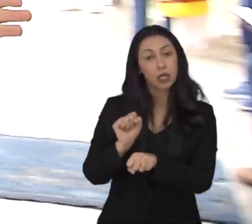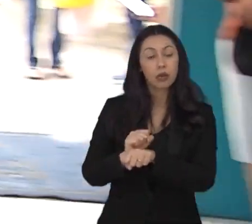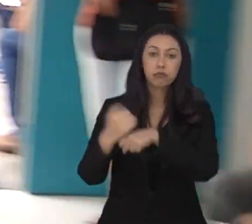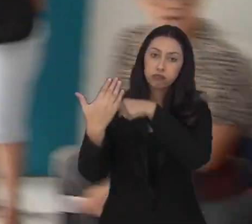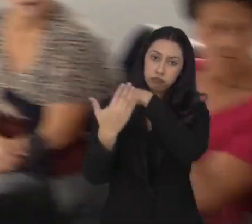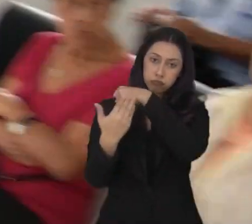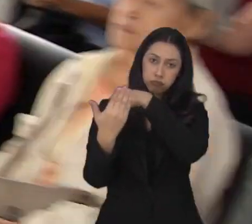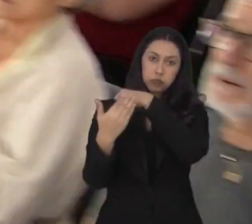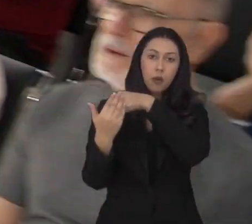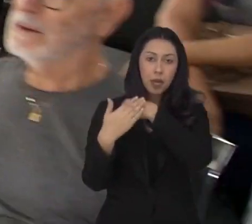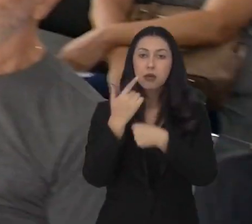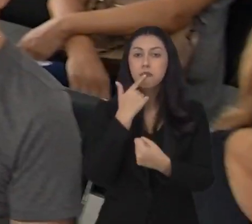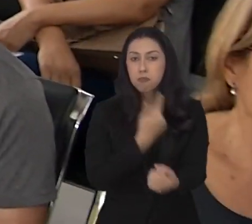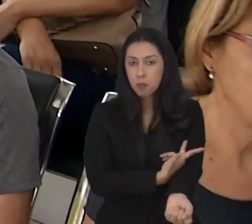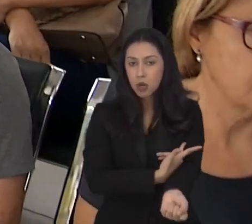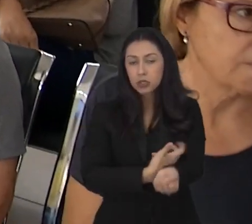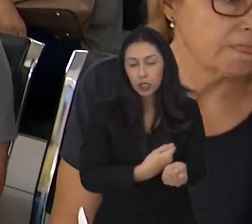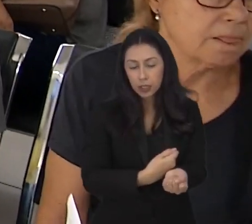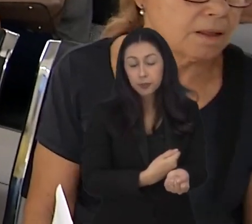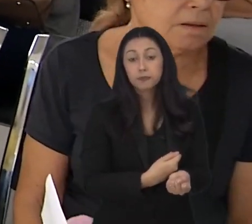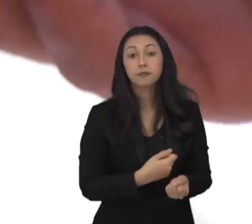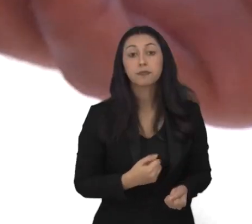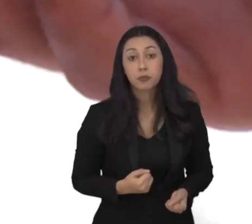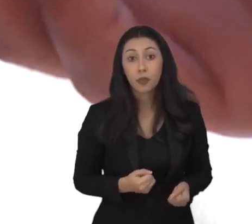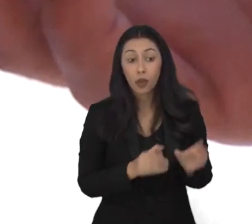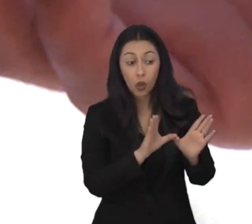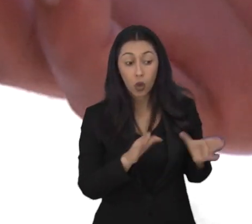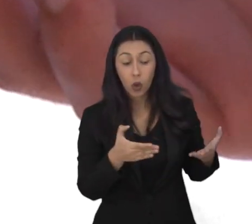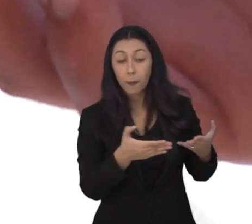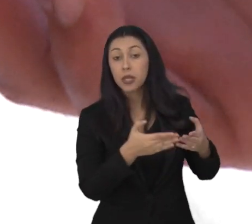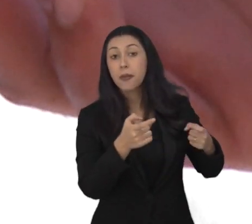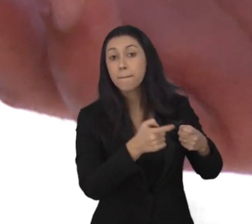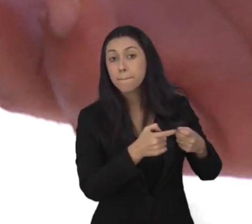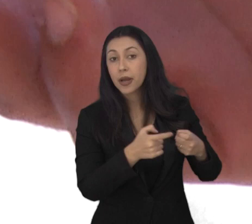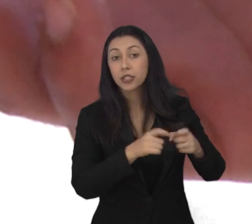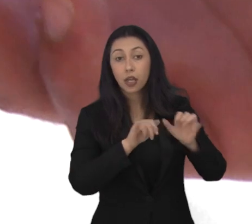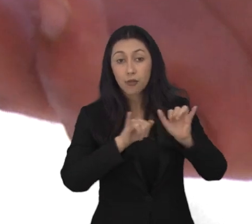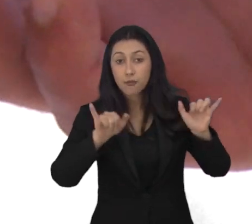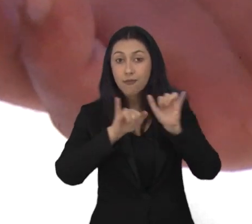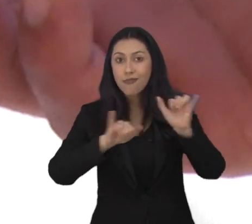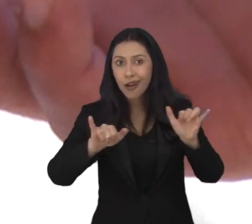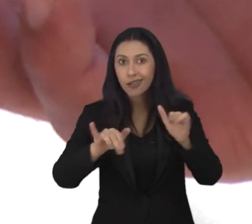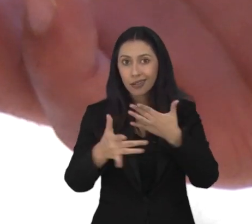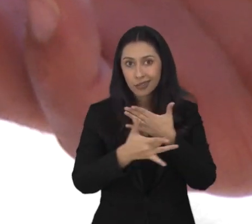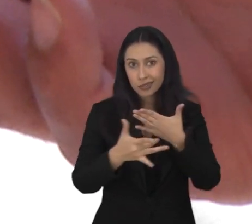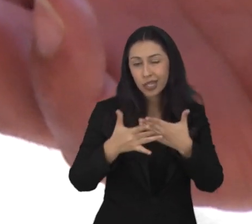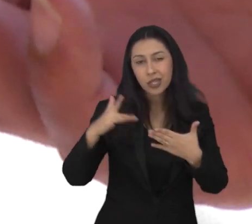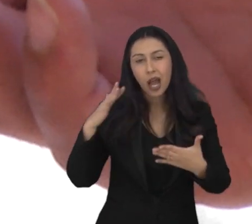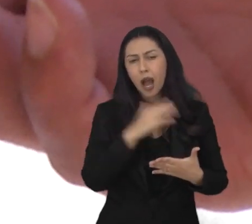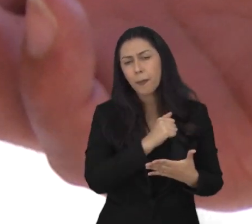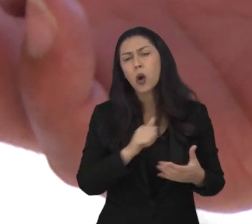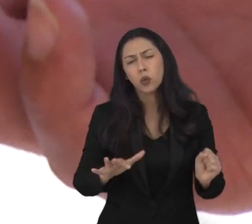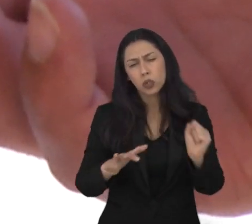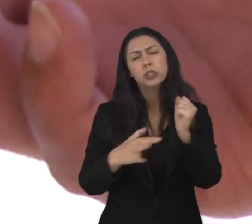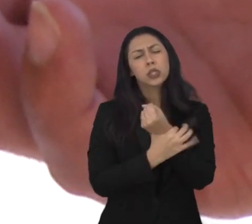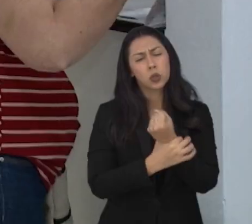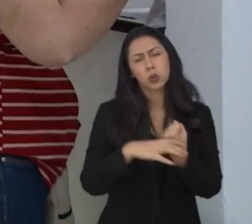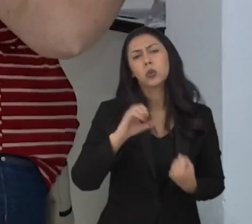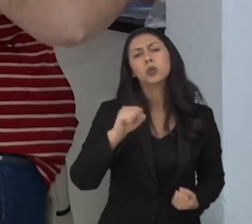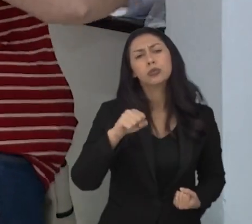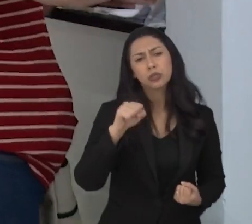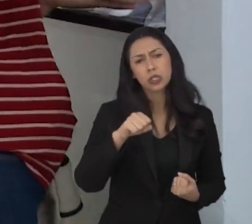depois aguardar ser chamada para a coleta de sangue. Segundo a comunidade médica, os testes rápidos são seguros e, se